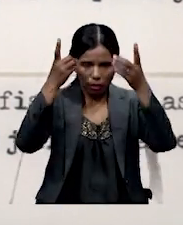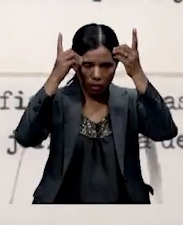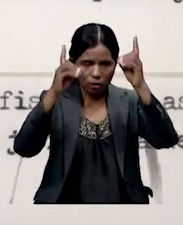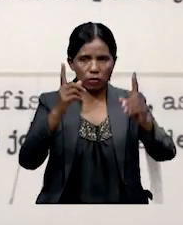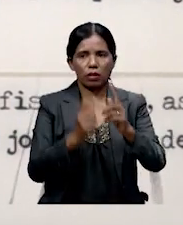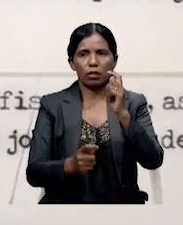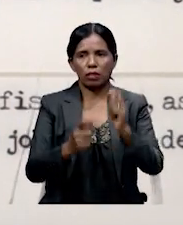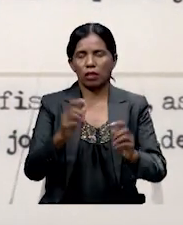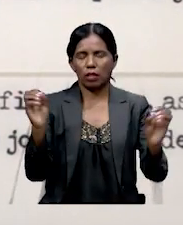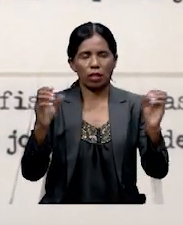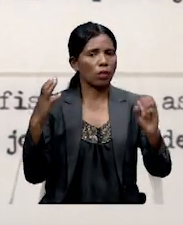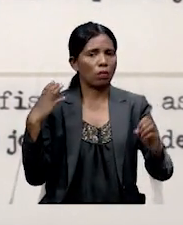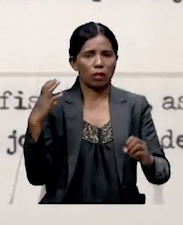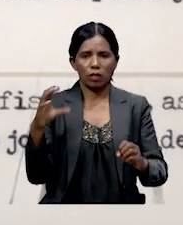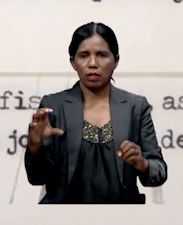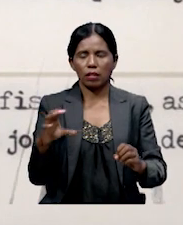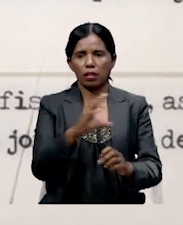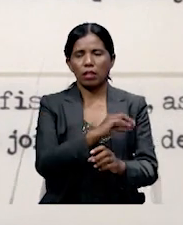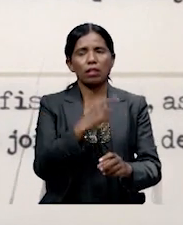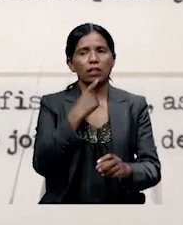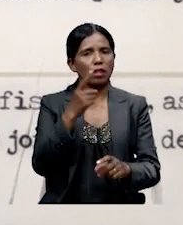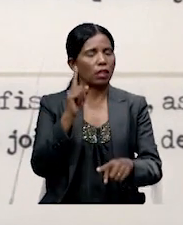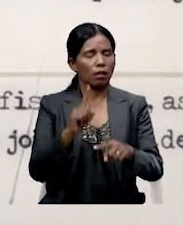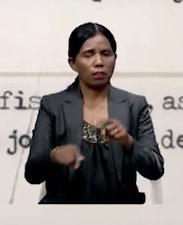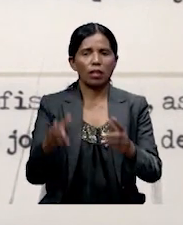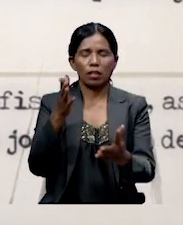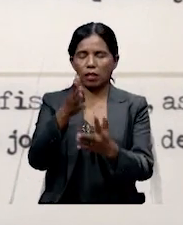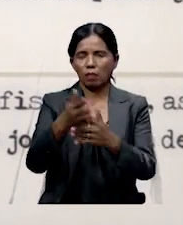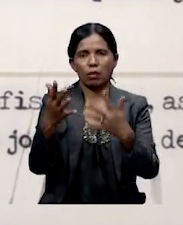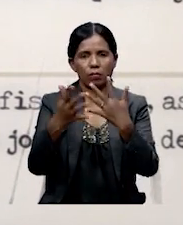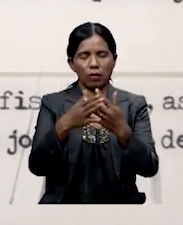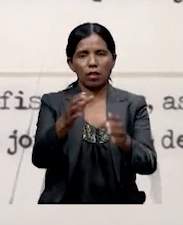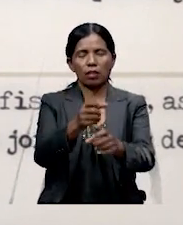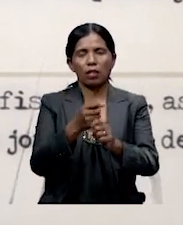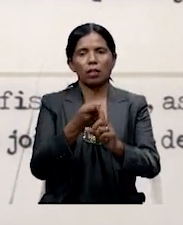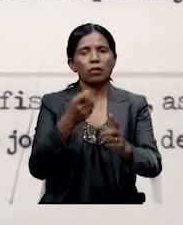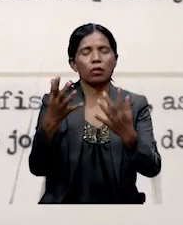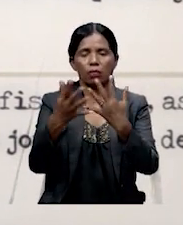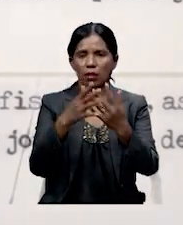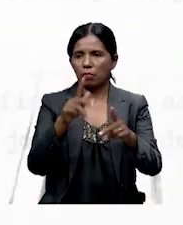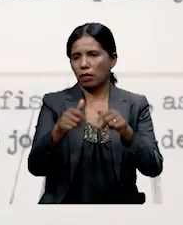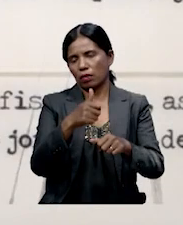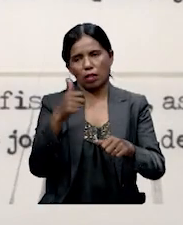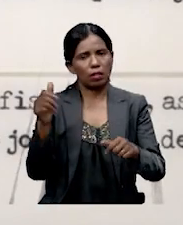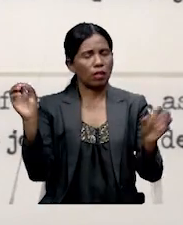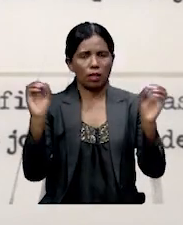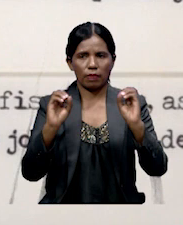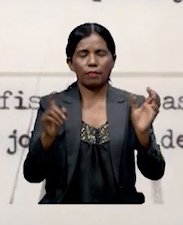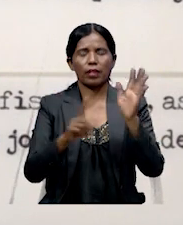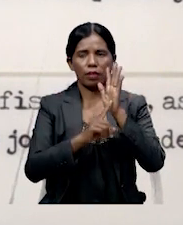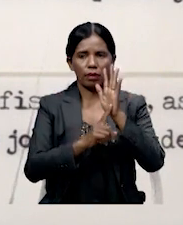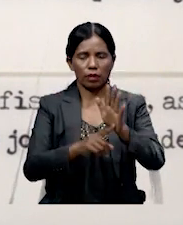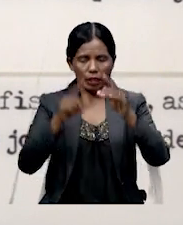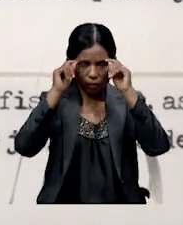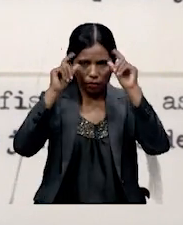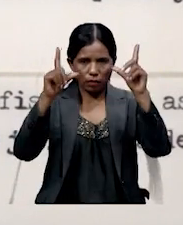não mos lá é competência para a tu dehen labele tama comarca ou bahasa husi comarca e mseluk ne rai ne lá é turu duni Timor